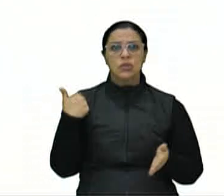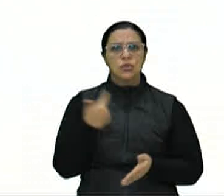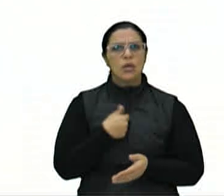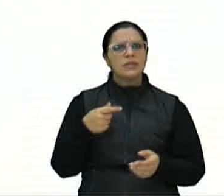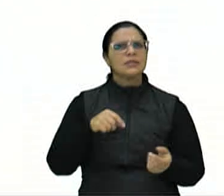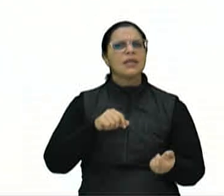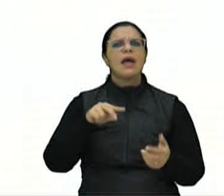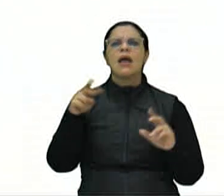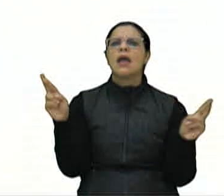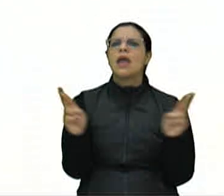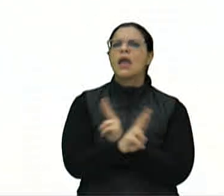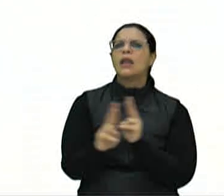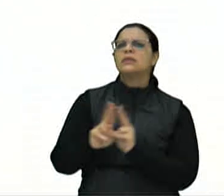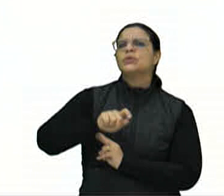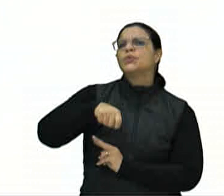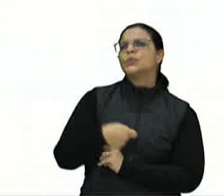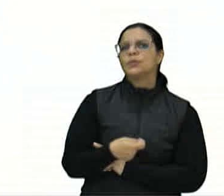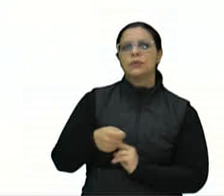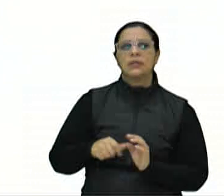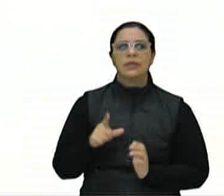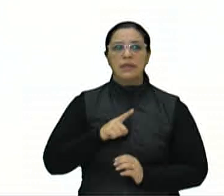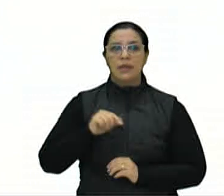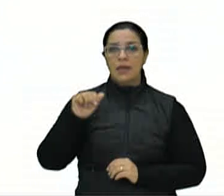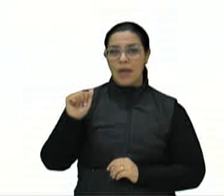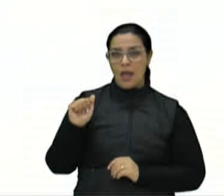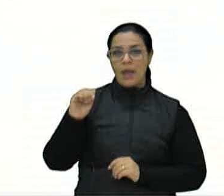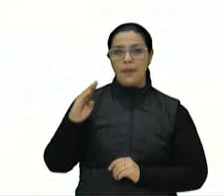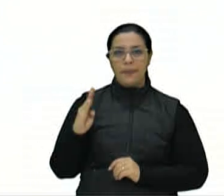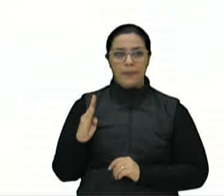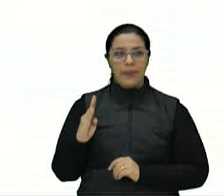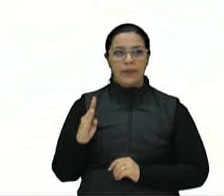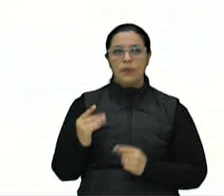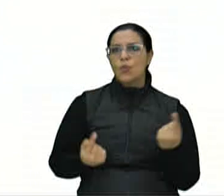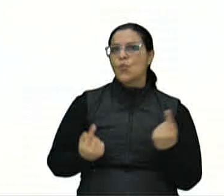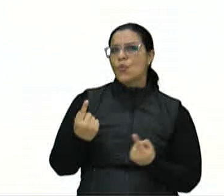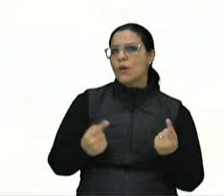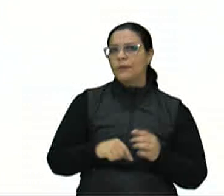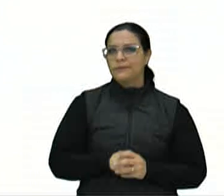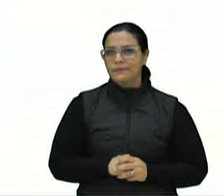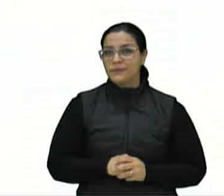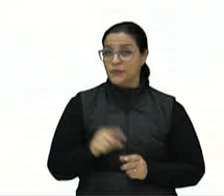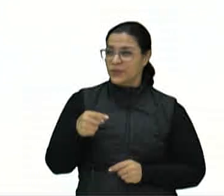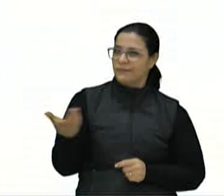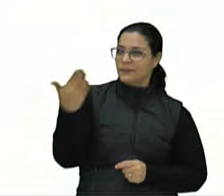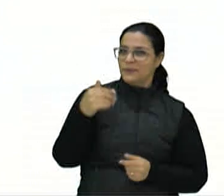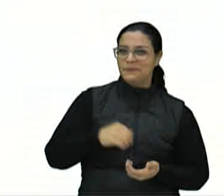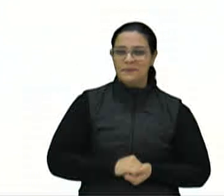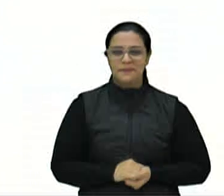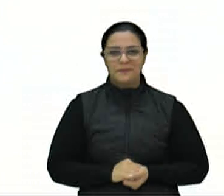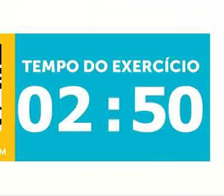estão associadas. Letra A ou letra B? Agora é com você.